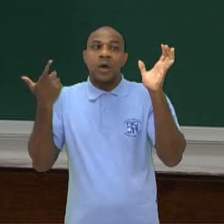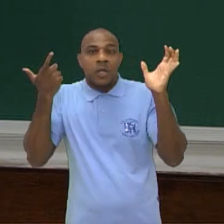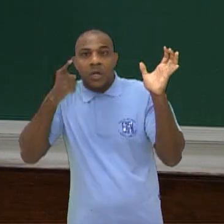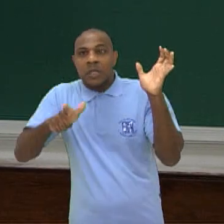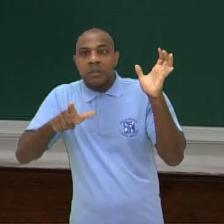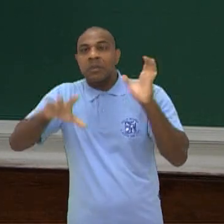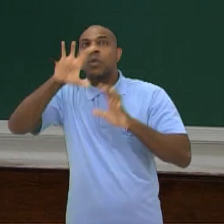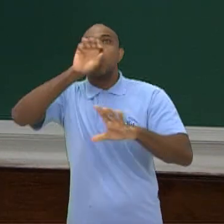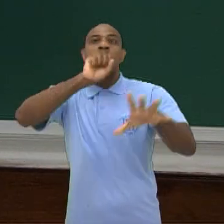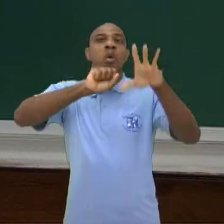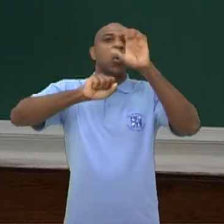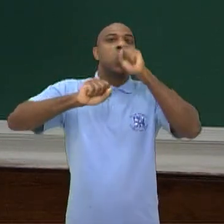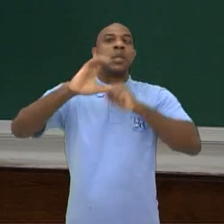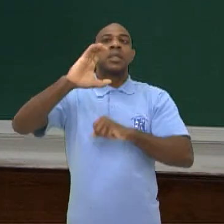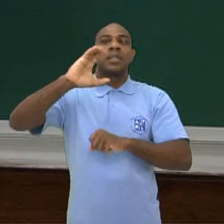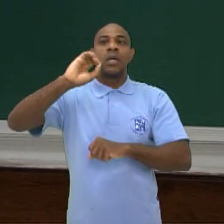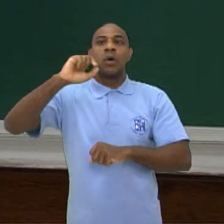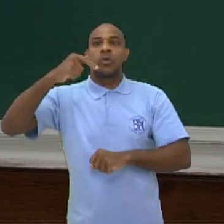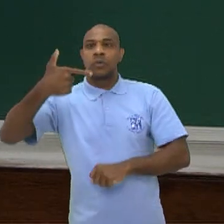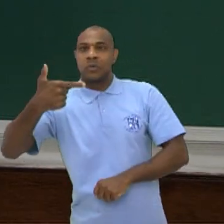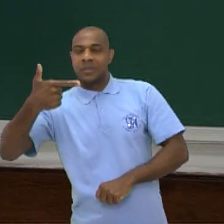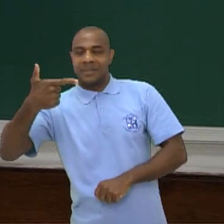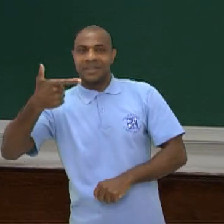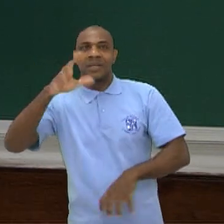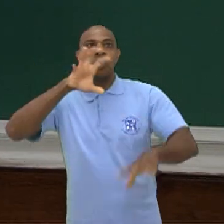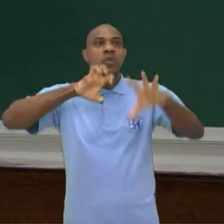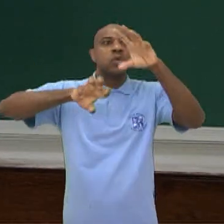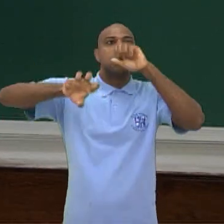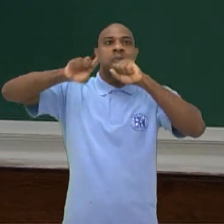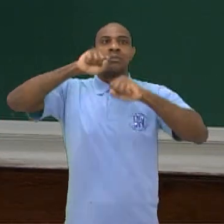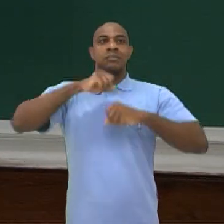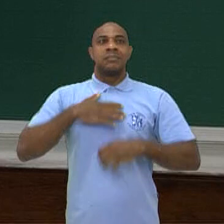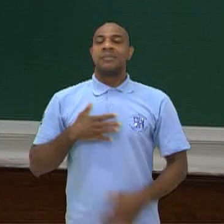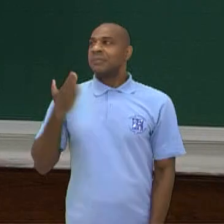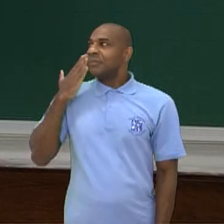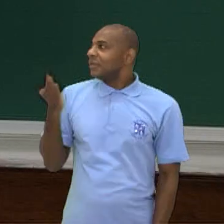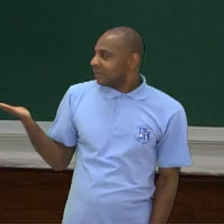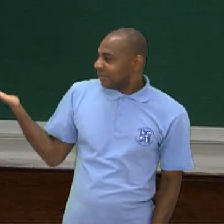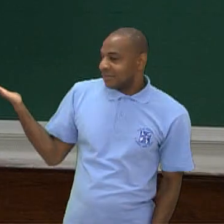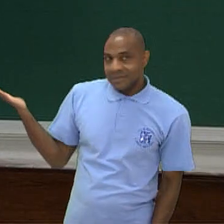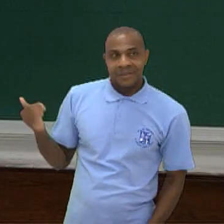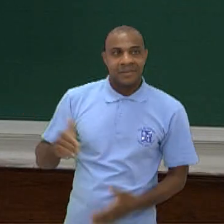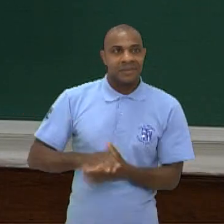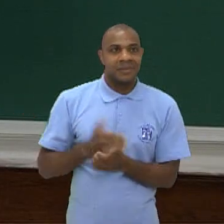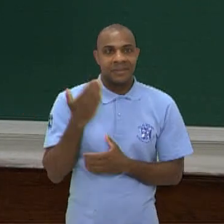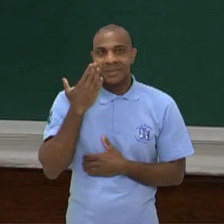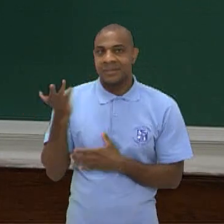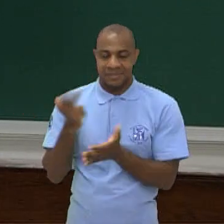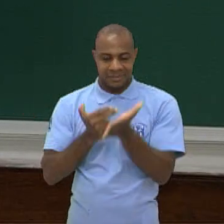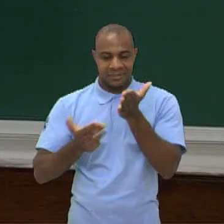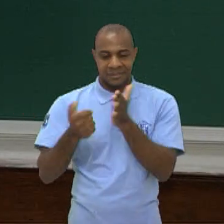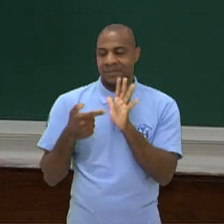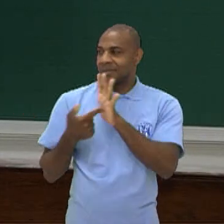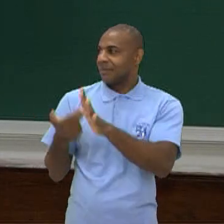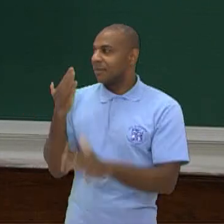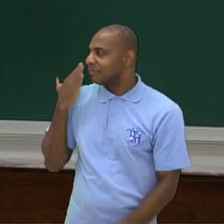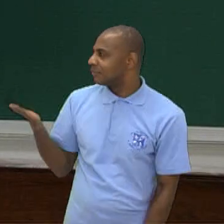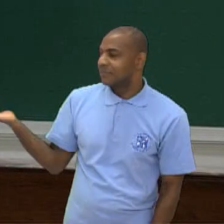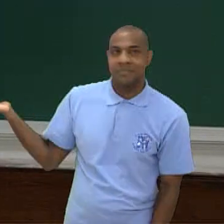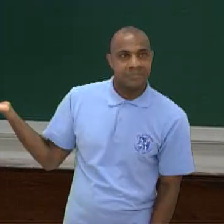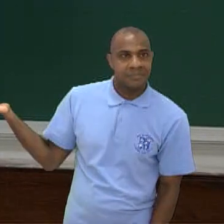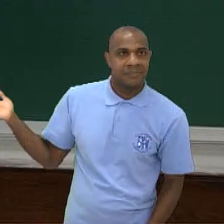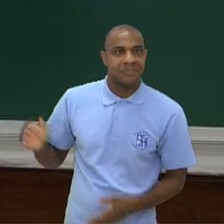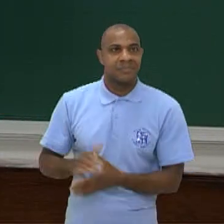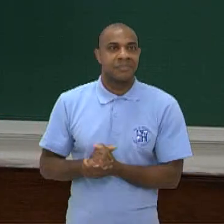pegar o gás carbônico do ar e colocar dentro do corpo da planta, tá bem? Então a gente relembrou aqui, ó. Tudo isso, ali o desenho mostrando para vocês, a fase clara, a